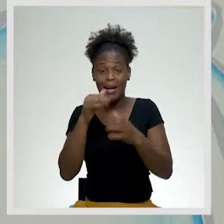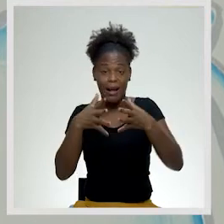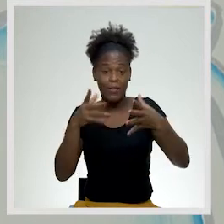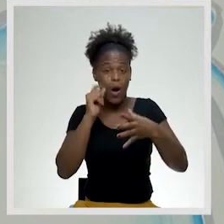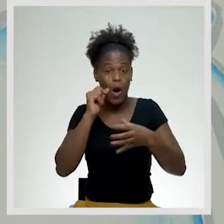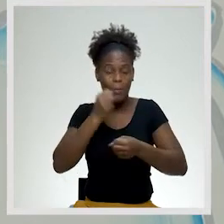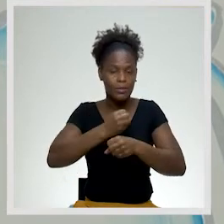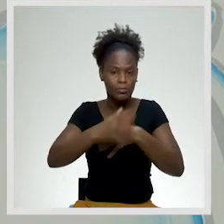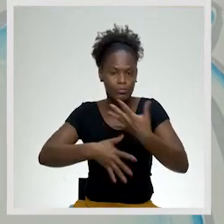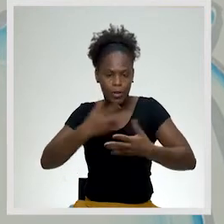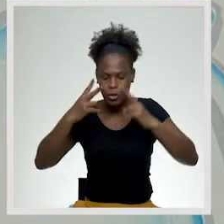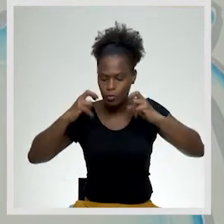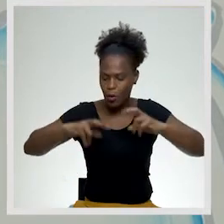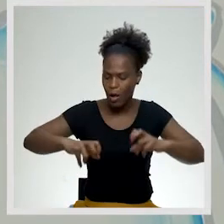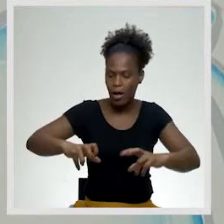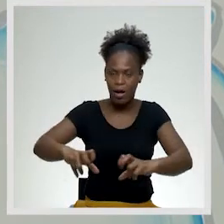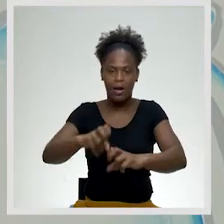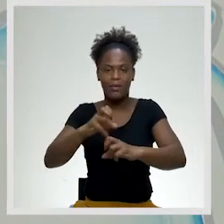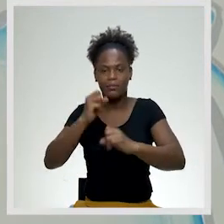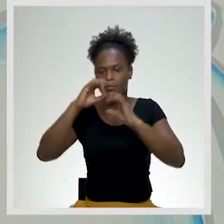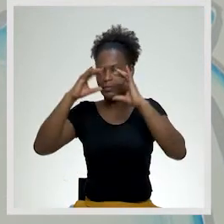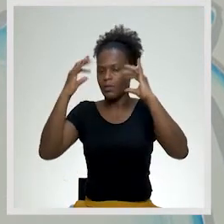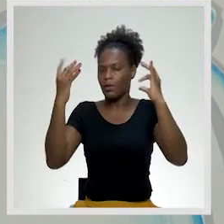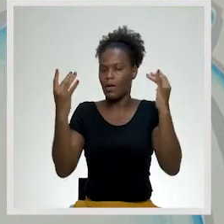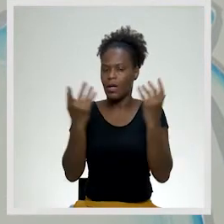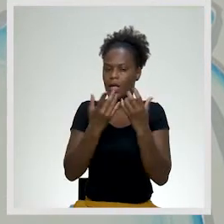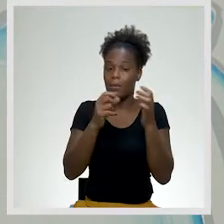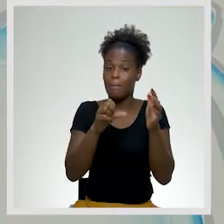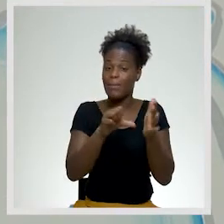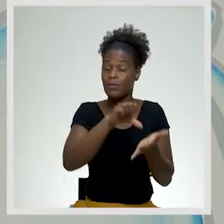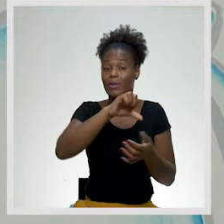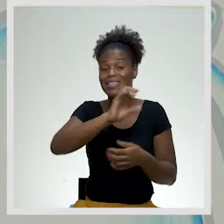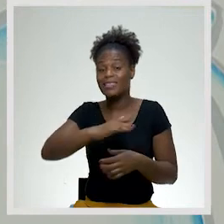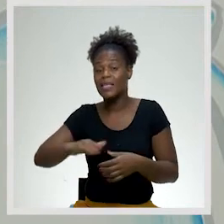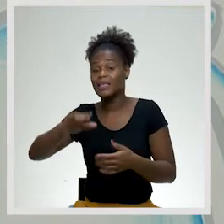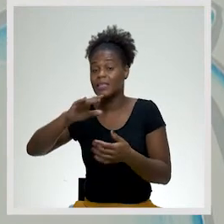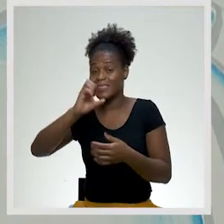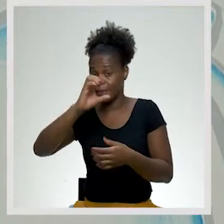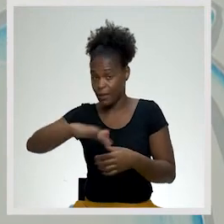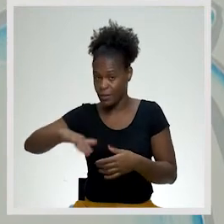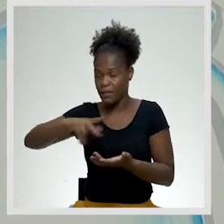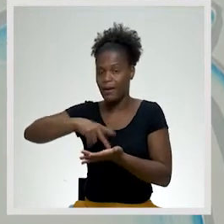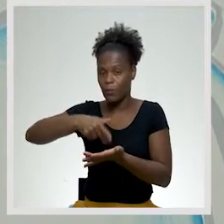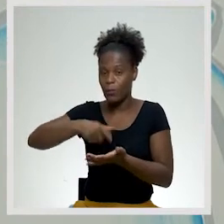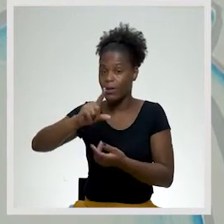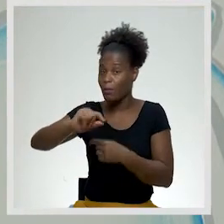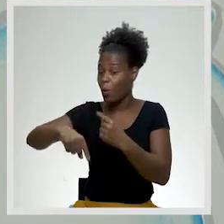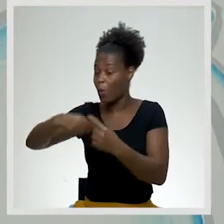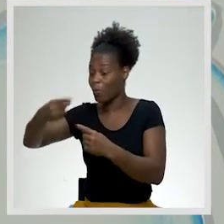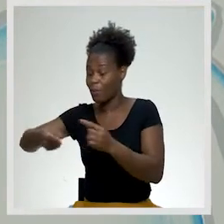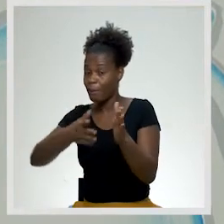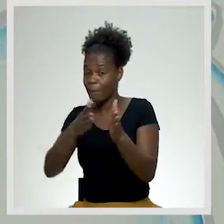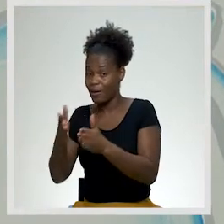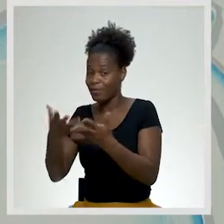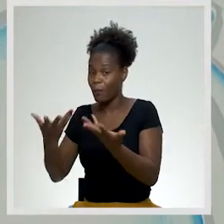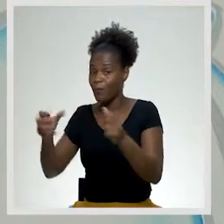ação, explorando e dominando a natureza por meio de ciência e tecnologia. Também algumas desvantagens, como